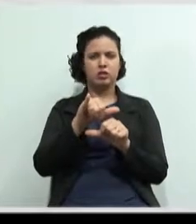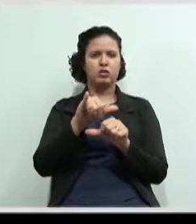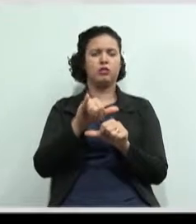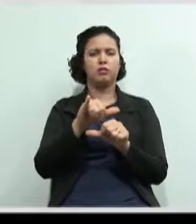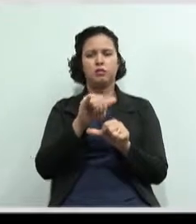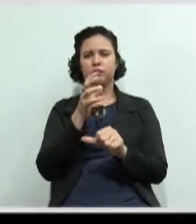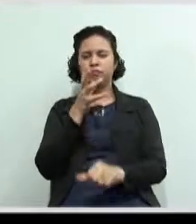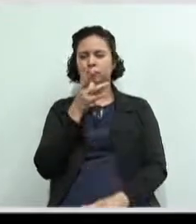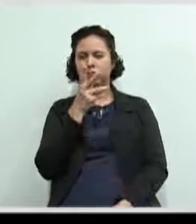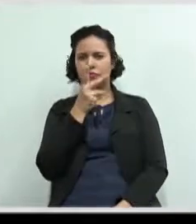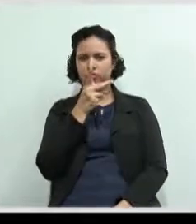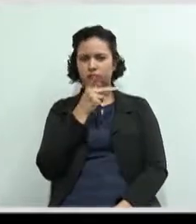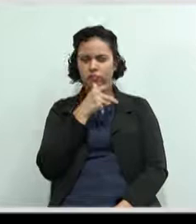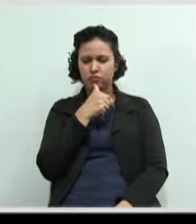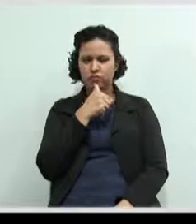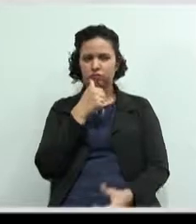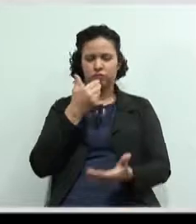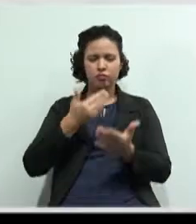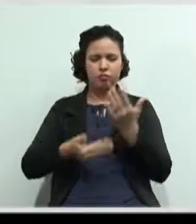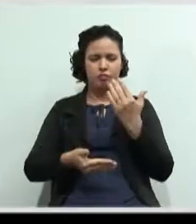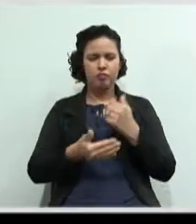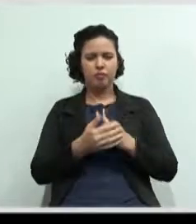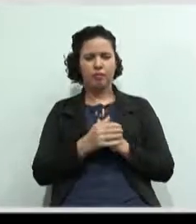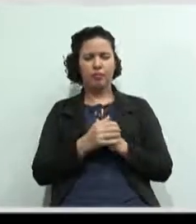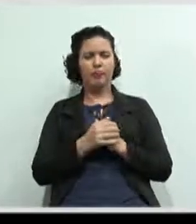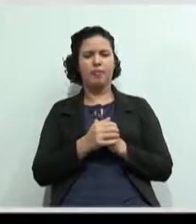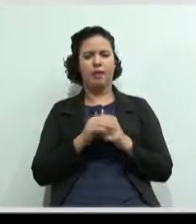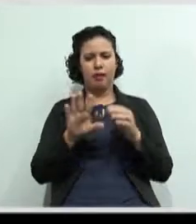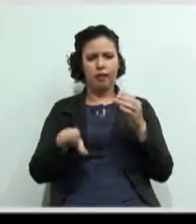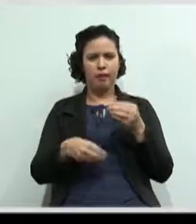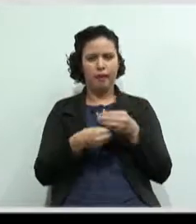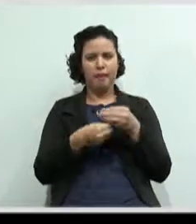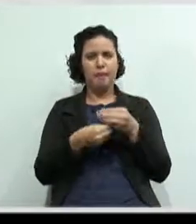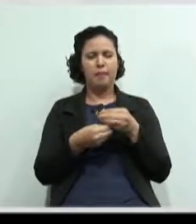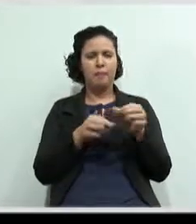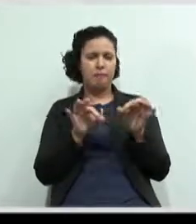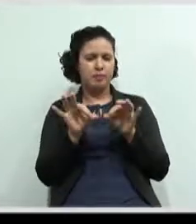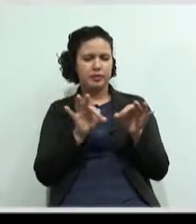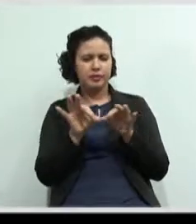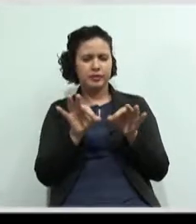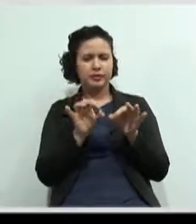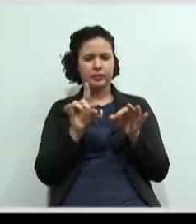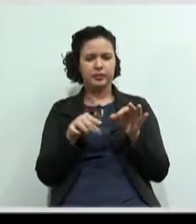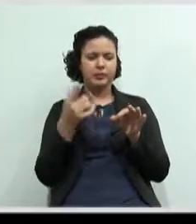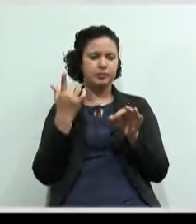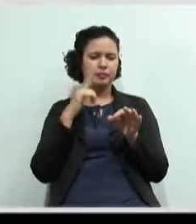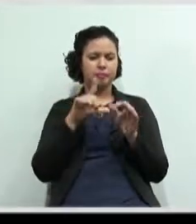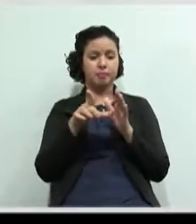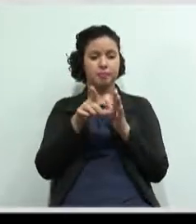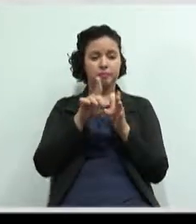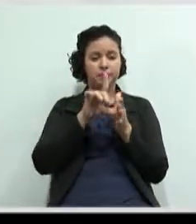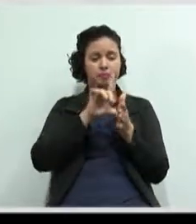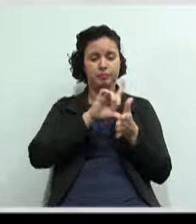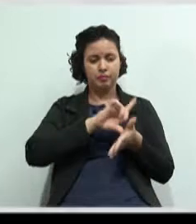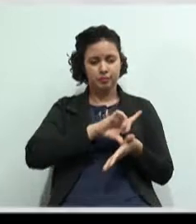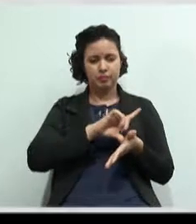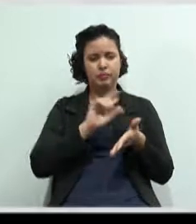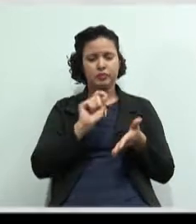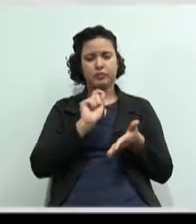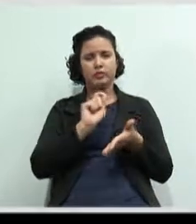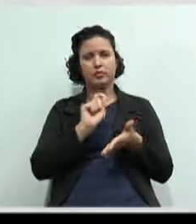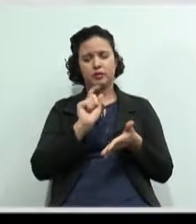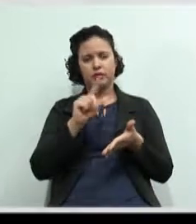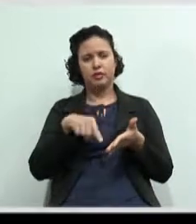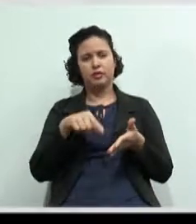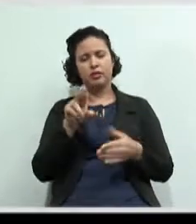for insatisfatório. E aí, ainda complementando, planejar é determinar antecipadamente o que será